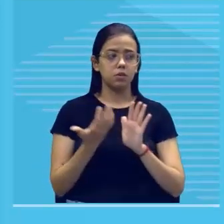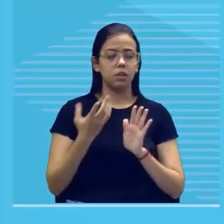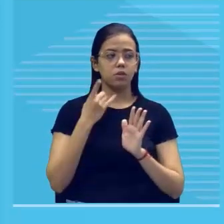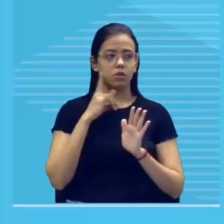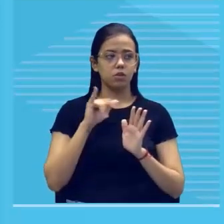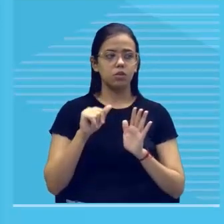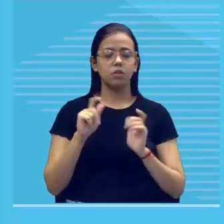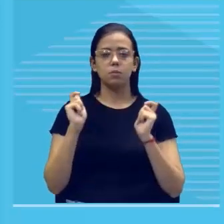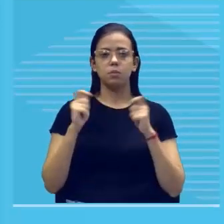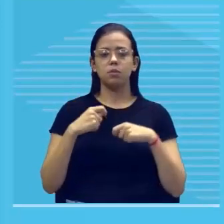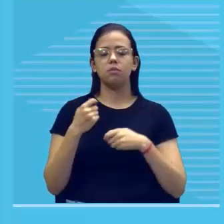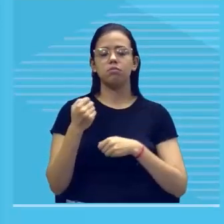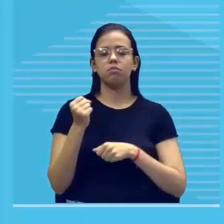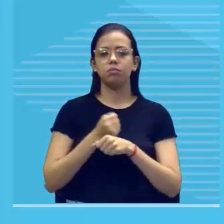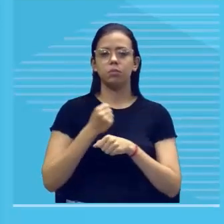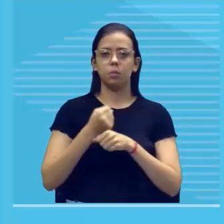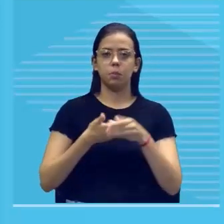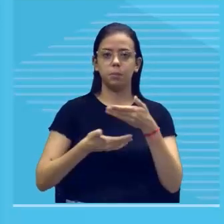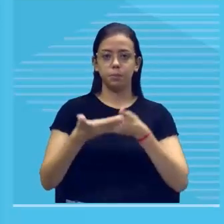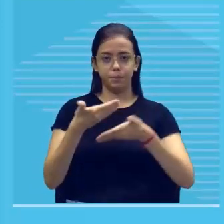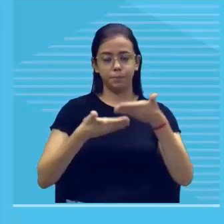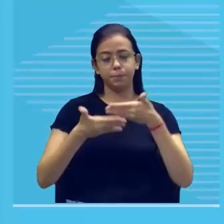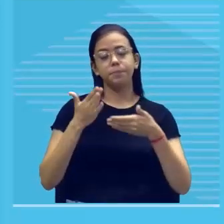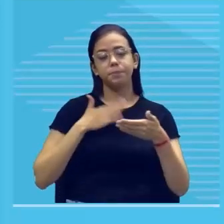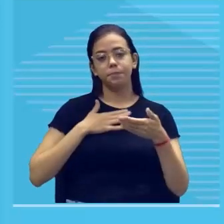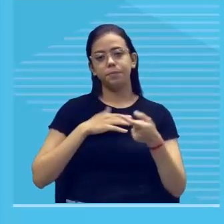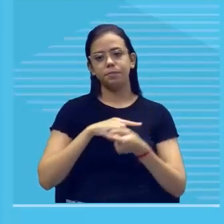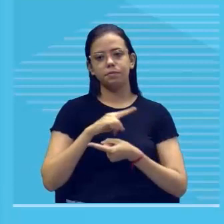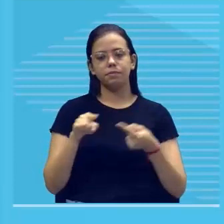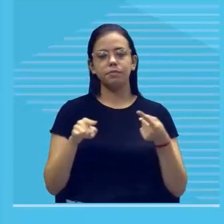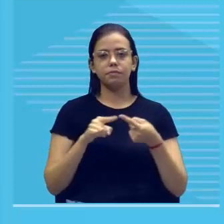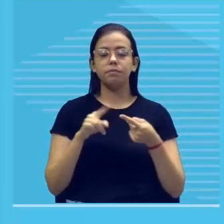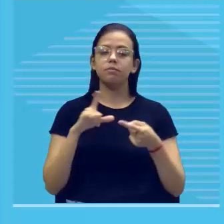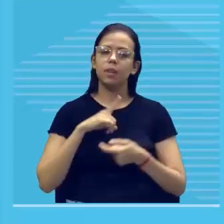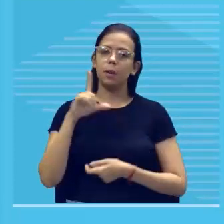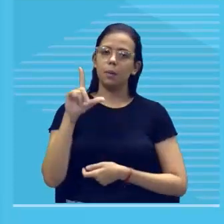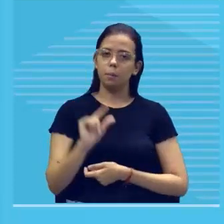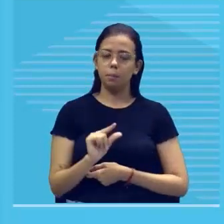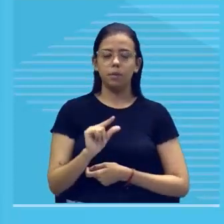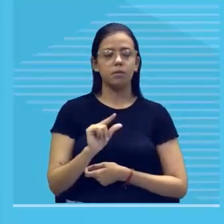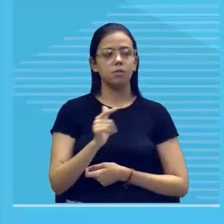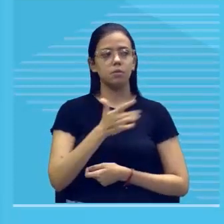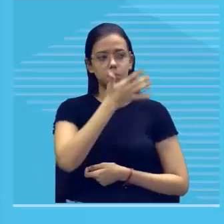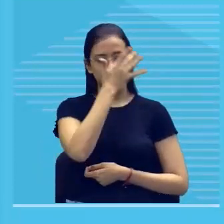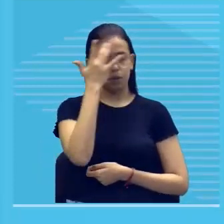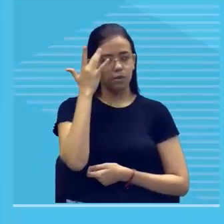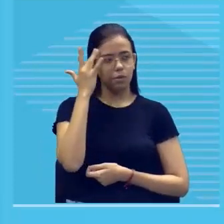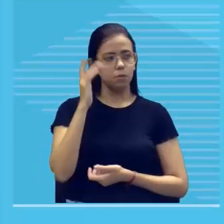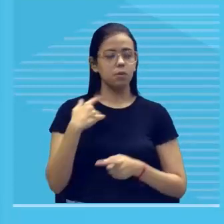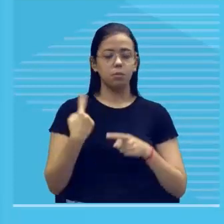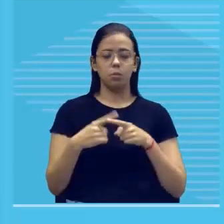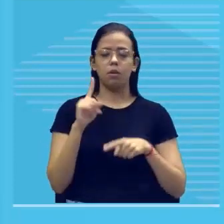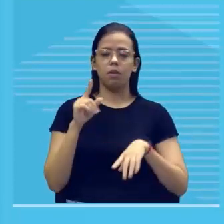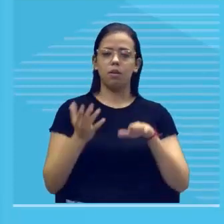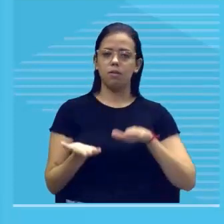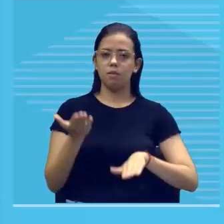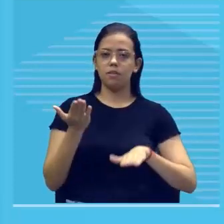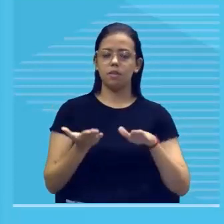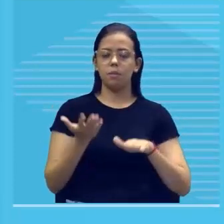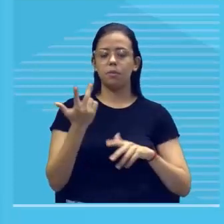dias para construir um muro meu objetivo é construir um muro né menos pedreiros eu vou precisar são grandezas inversamente